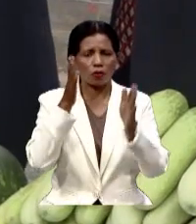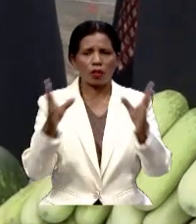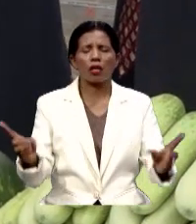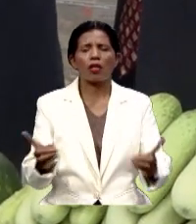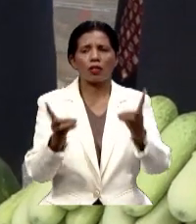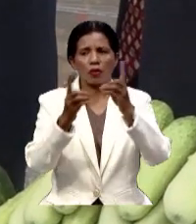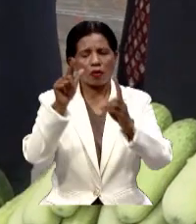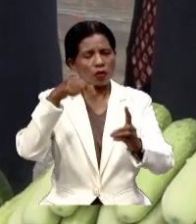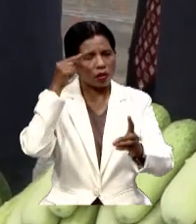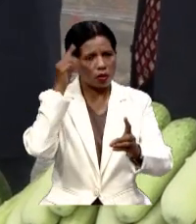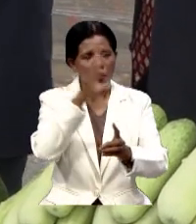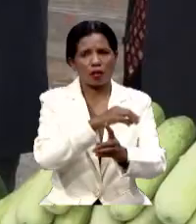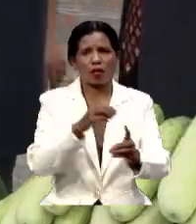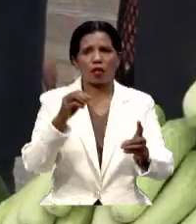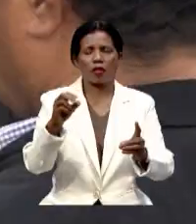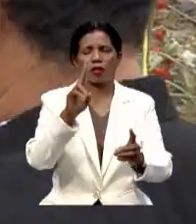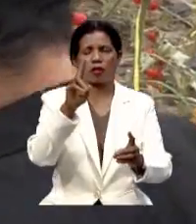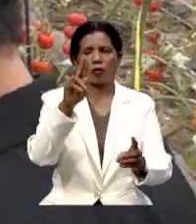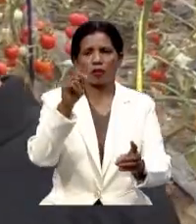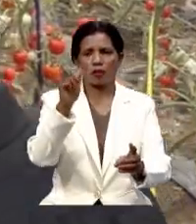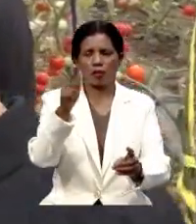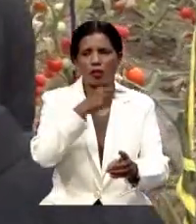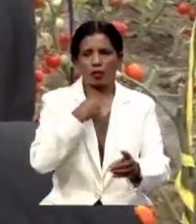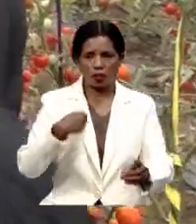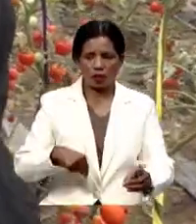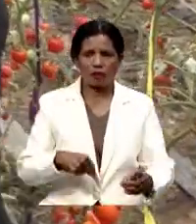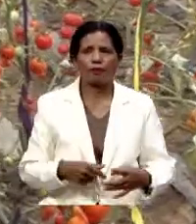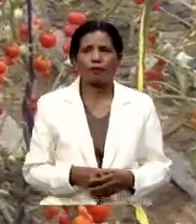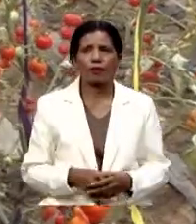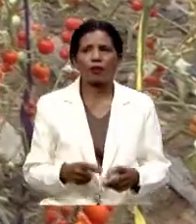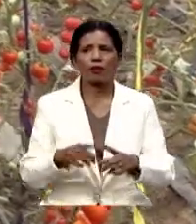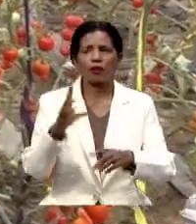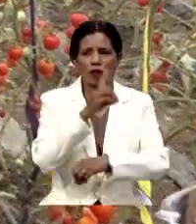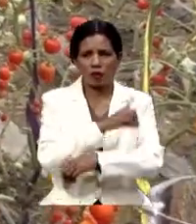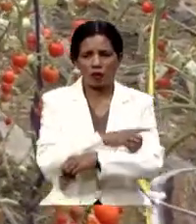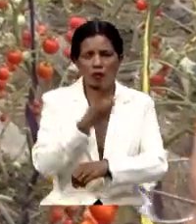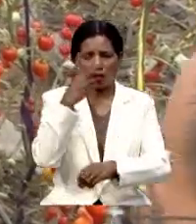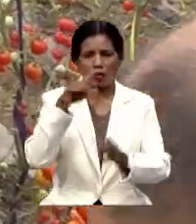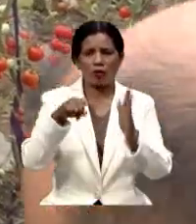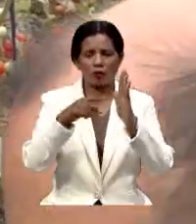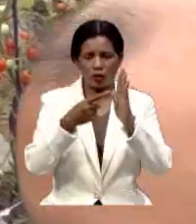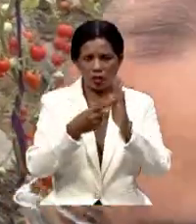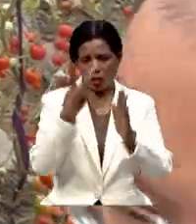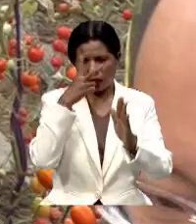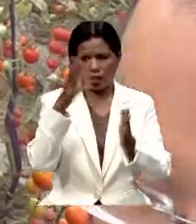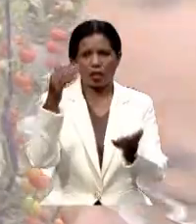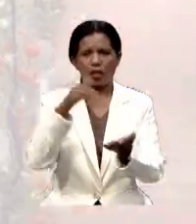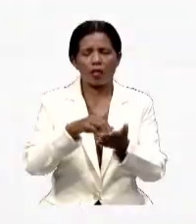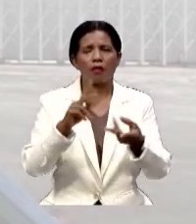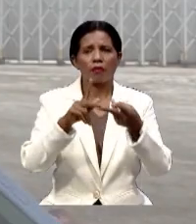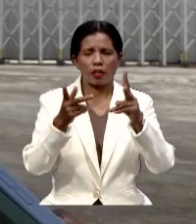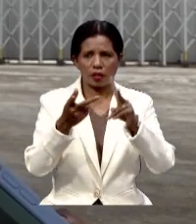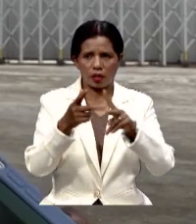neba governador província Hunan China. E hoje a me hafun fila fale at fortifica parceria ira